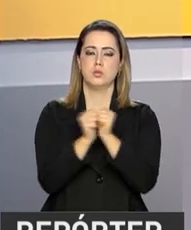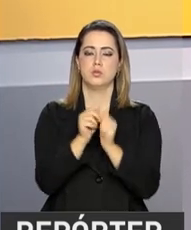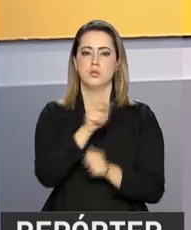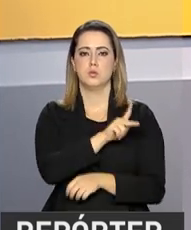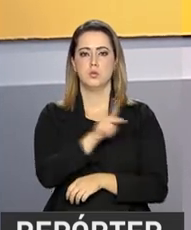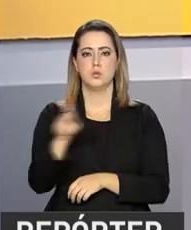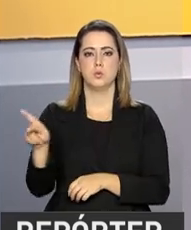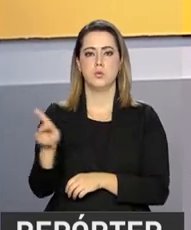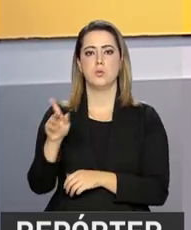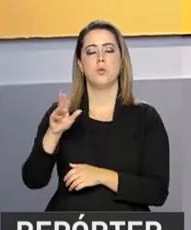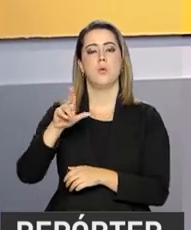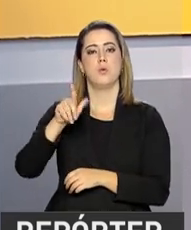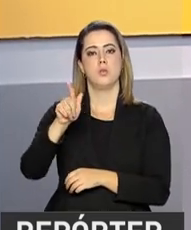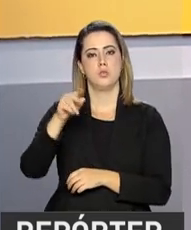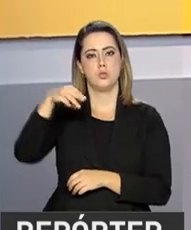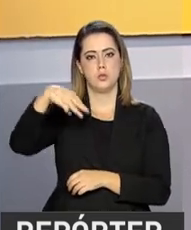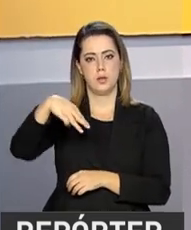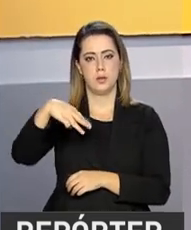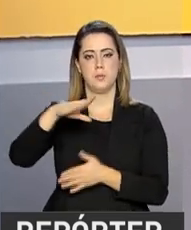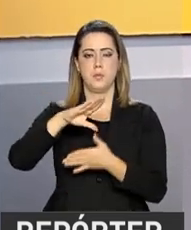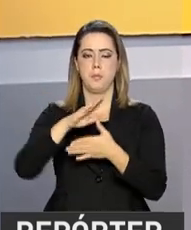GM Mercosul, Carlos Arlenga.